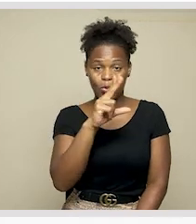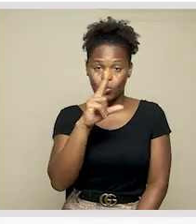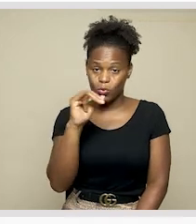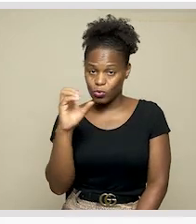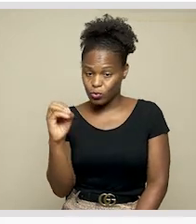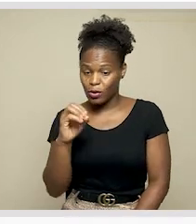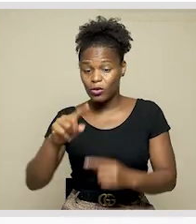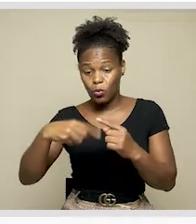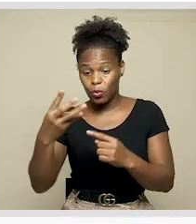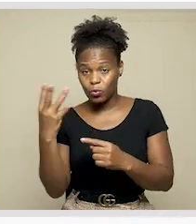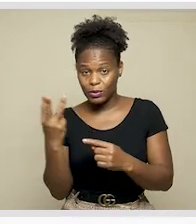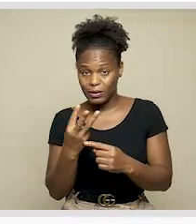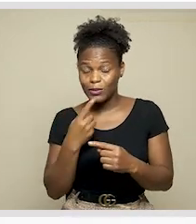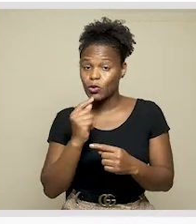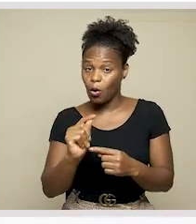Lúcio Souza, ou seja,